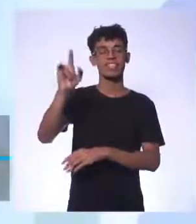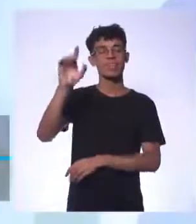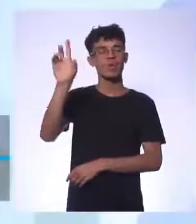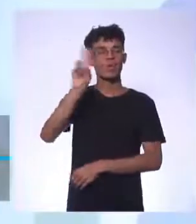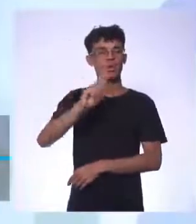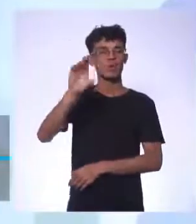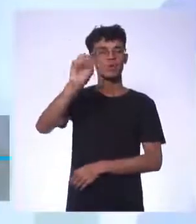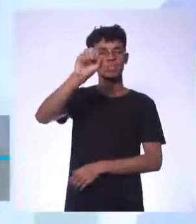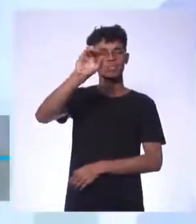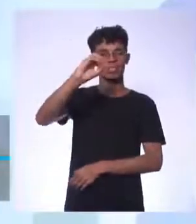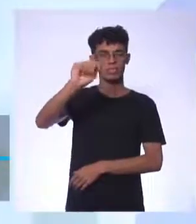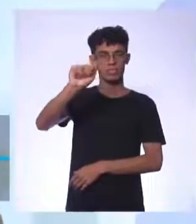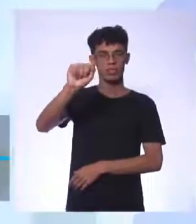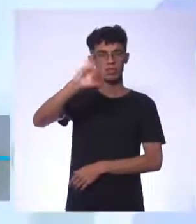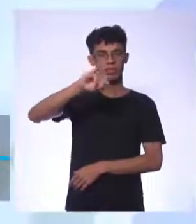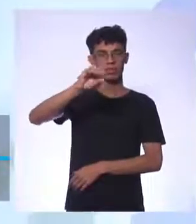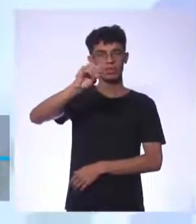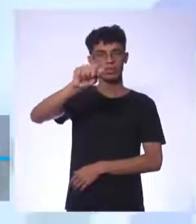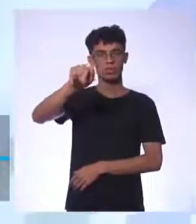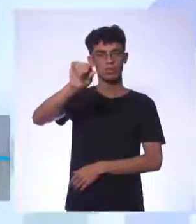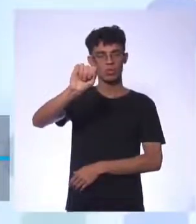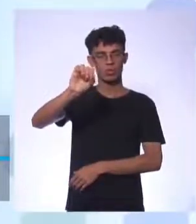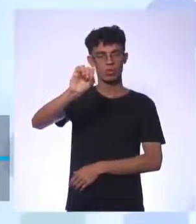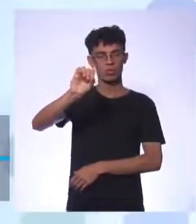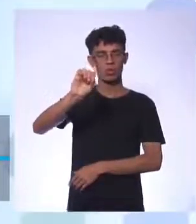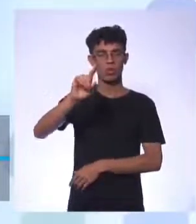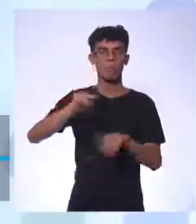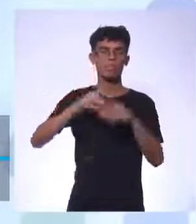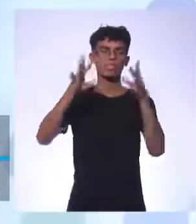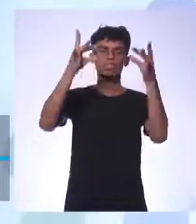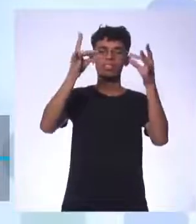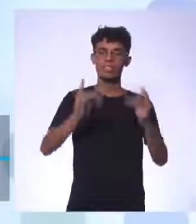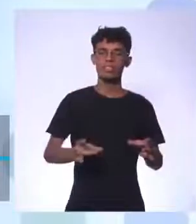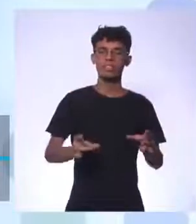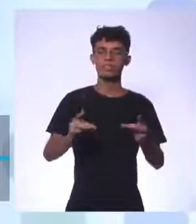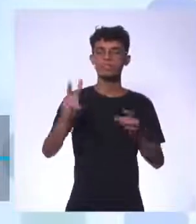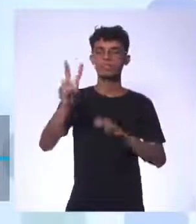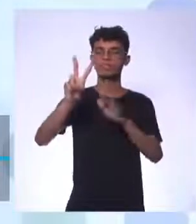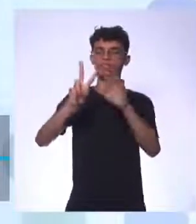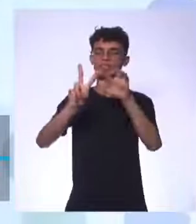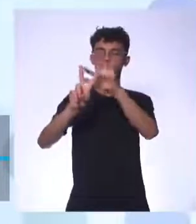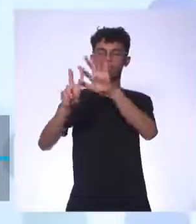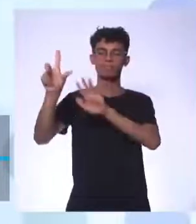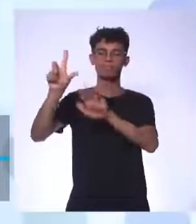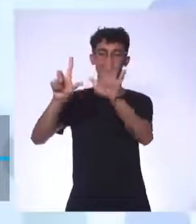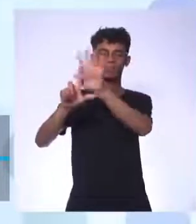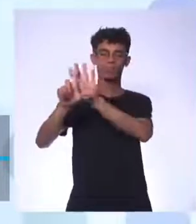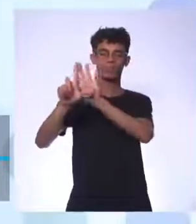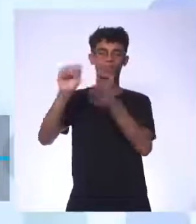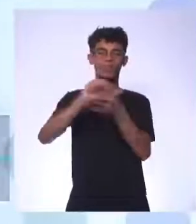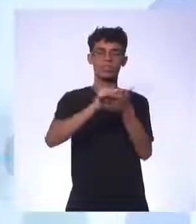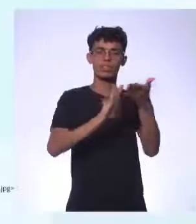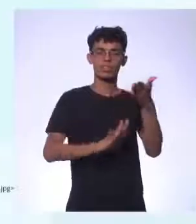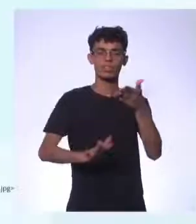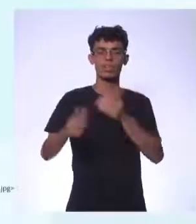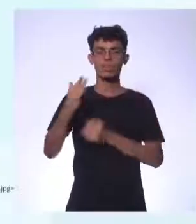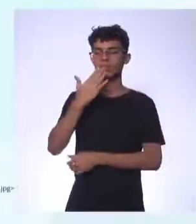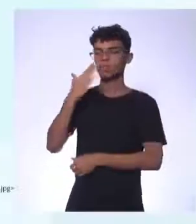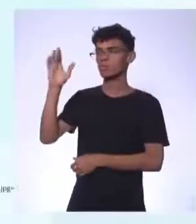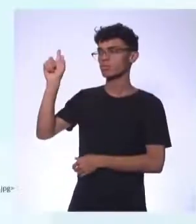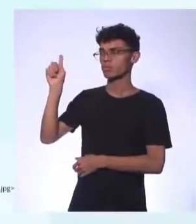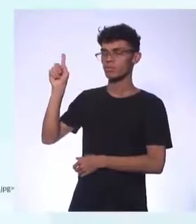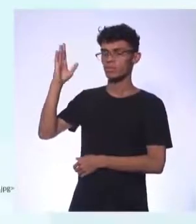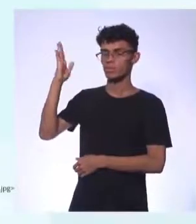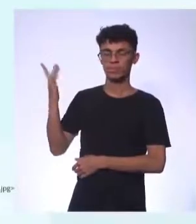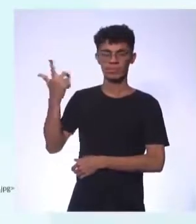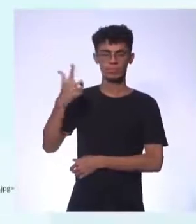isso. Mas temos um detalhe aí que a gente vai voltar nas duas imagens ali do nosso exercício, vou pedir para colocar na tela